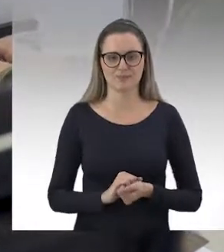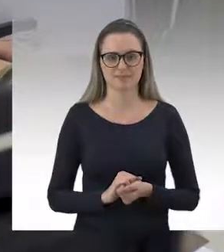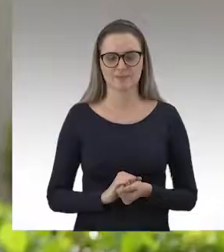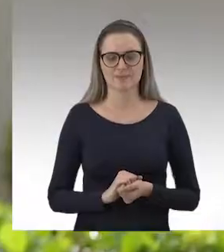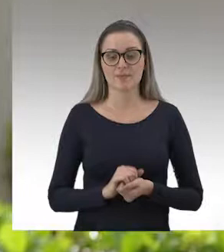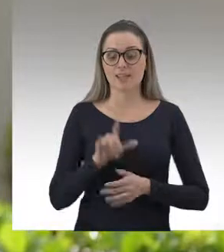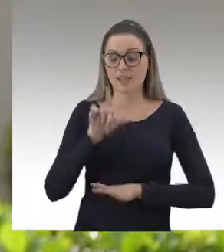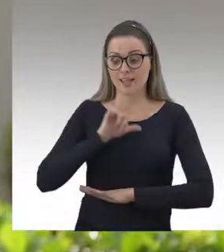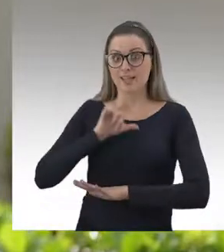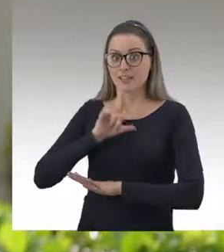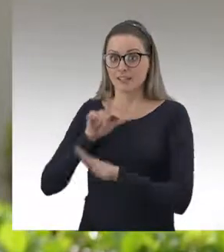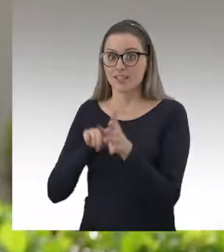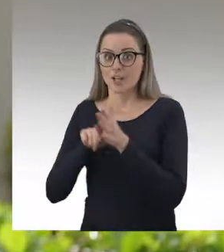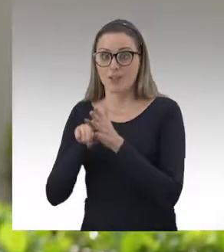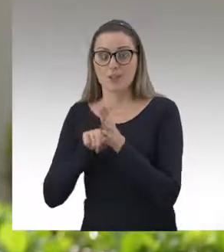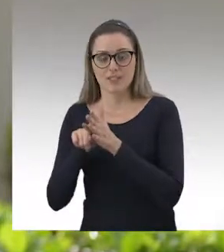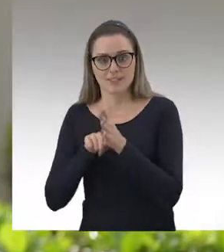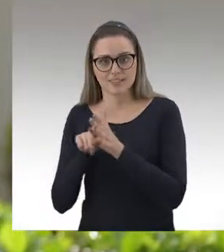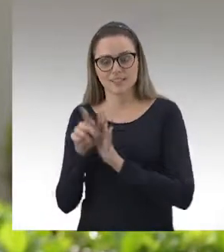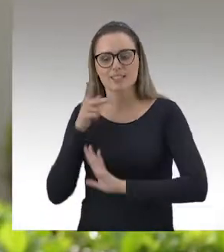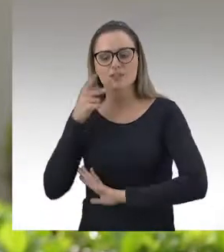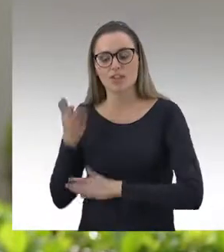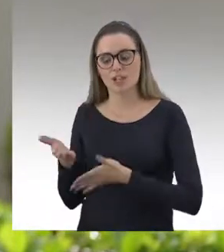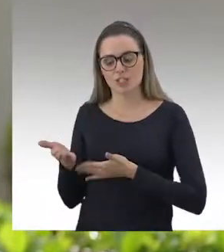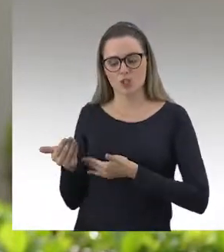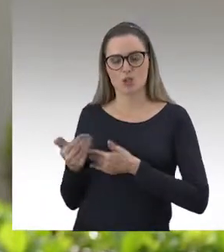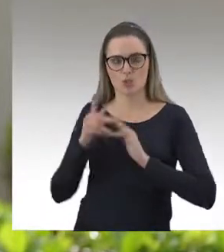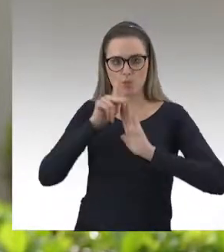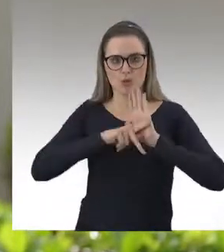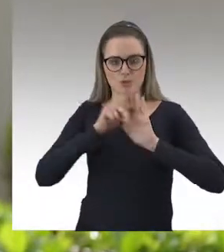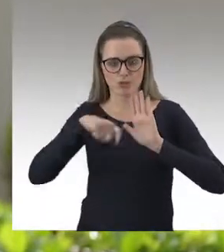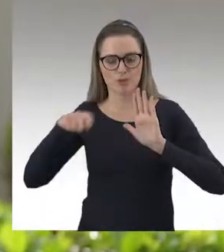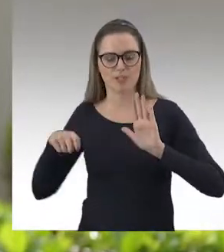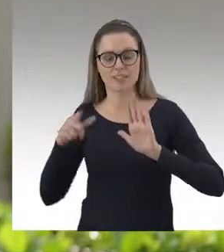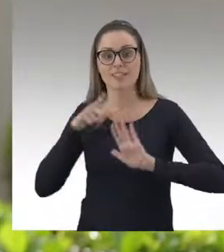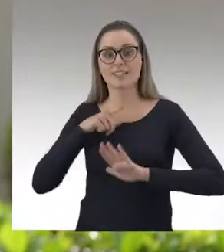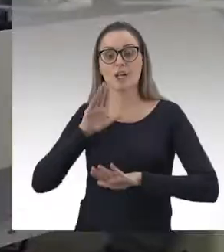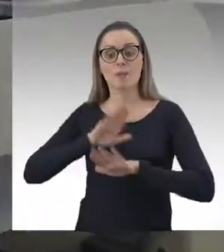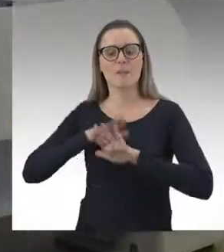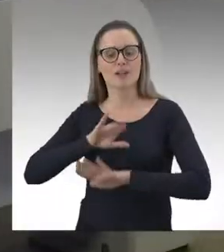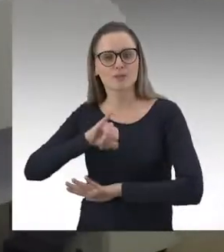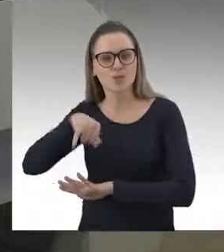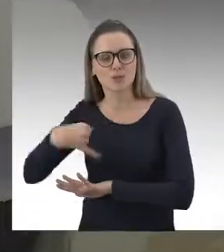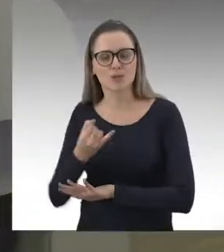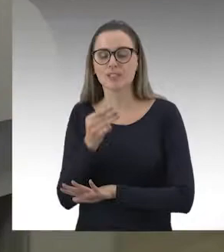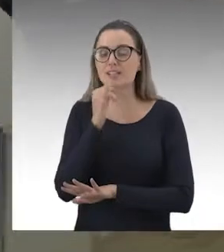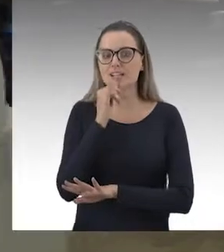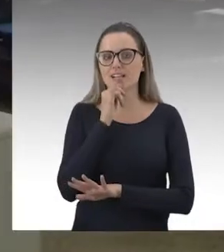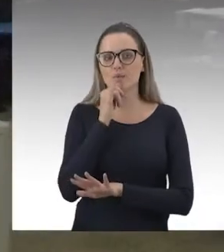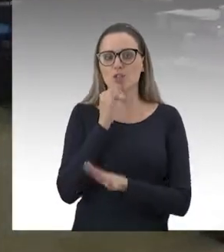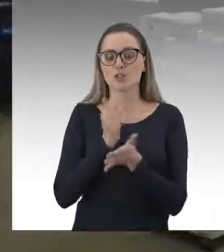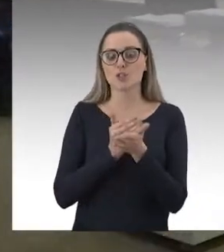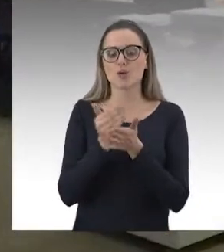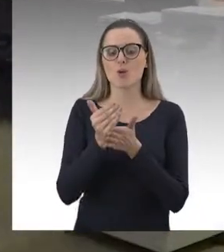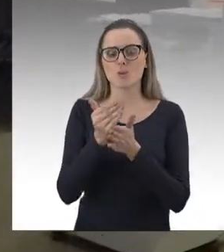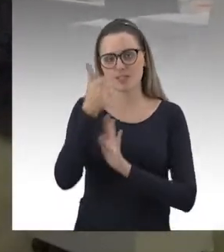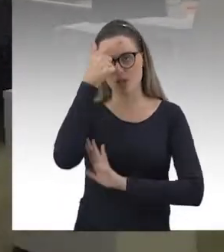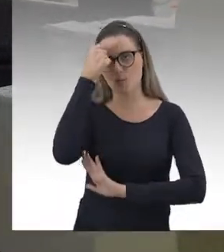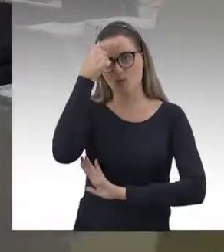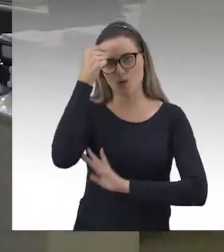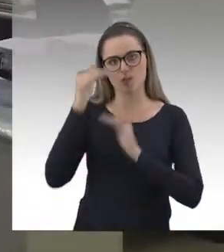Existem pesquisas que dizem que o jovem aprendiz ele tem 2 vezes mais chance, por exemplo, de ingressar num curso